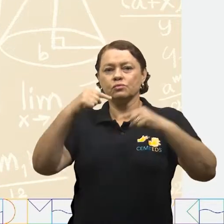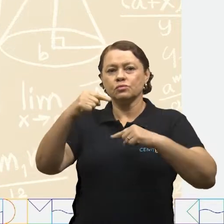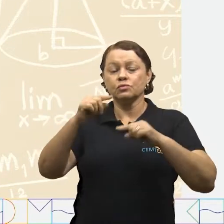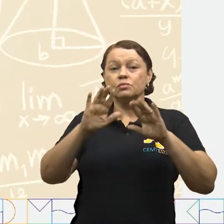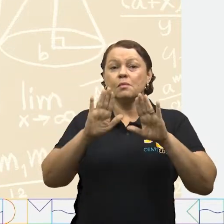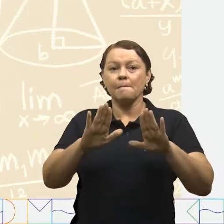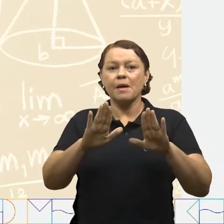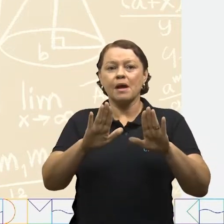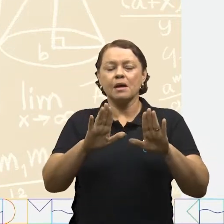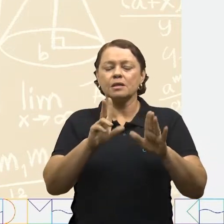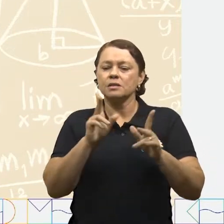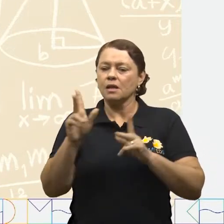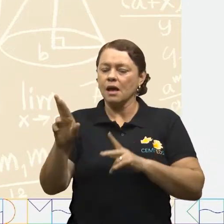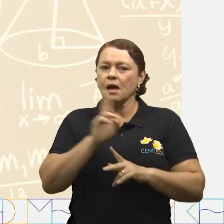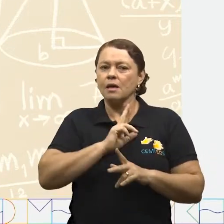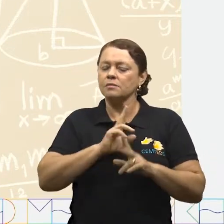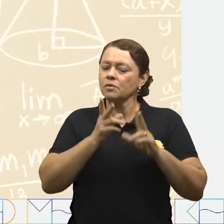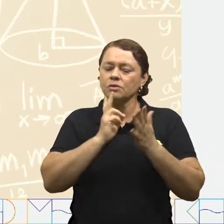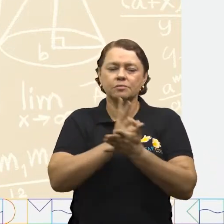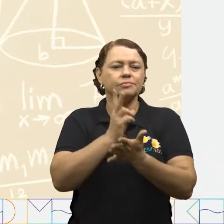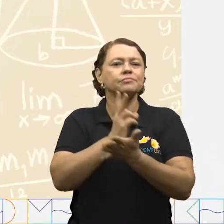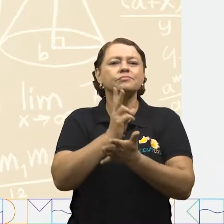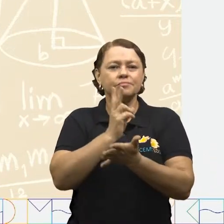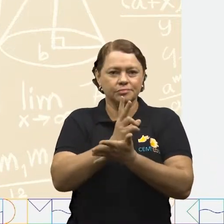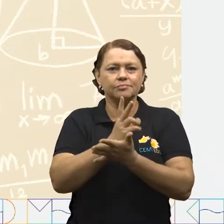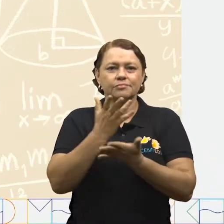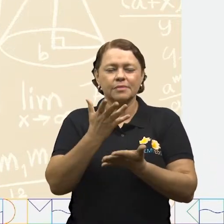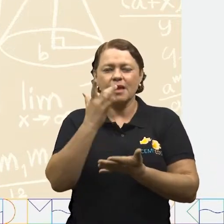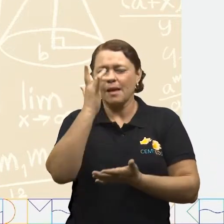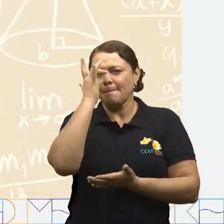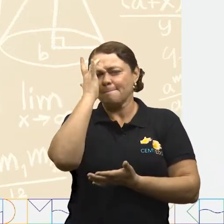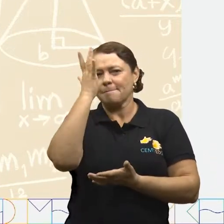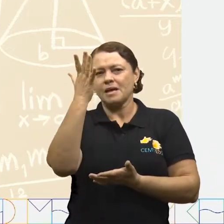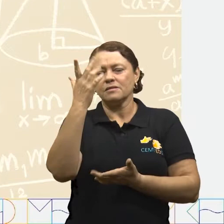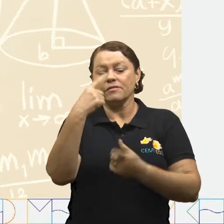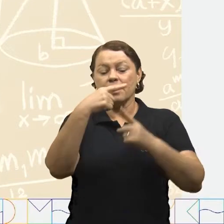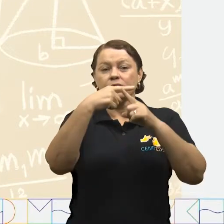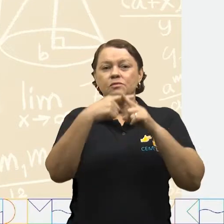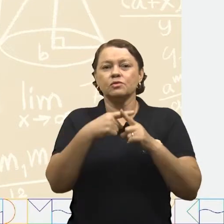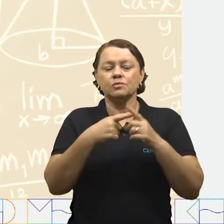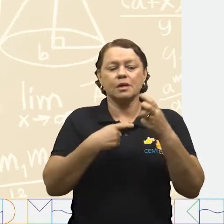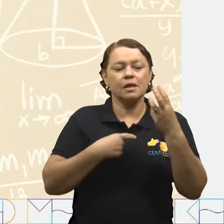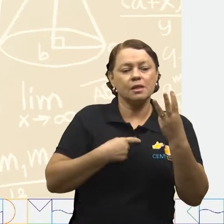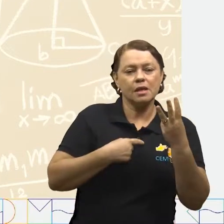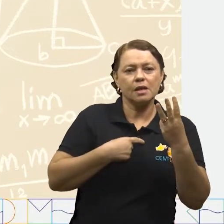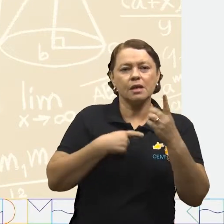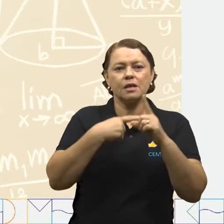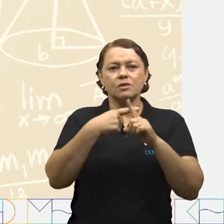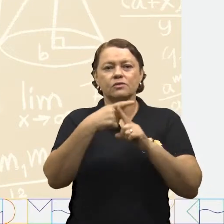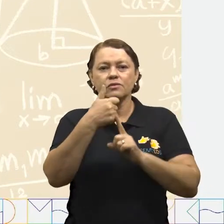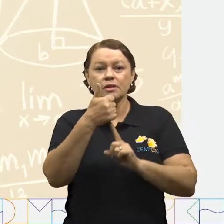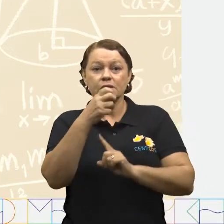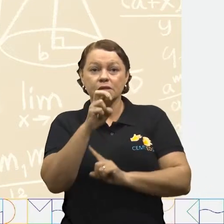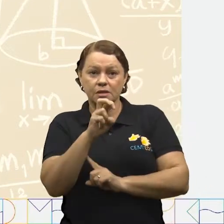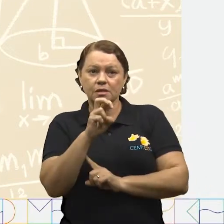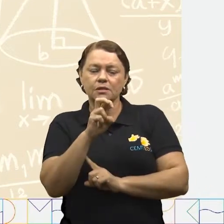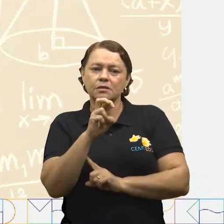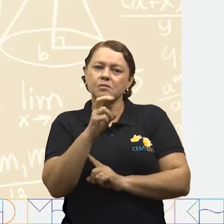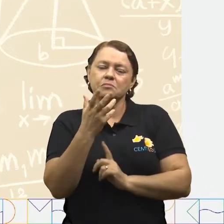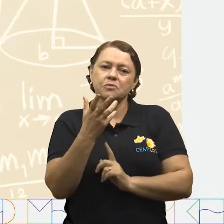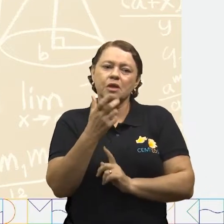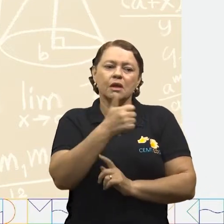alterar o resultado não é É muito mais fácil multiplicar três vezes 15 do que